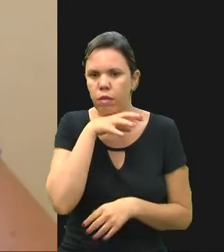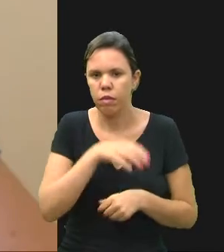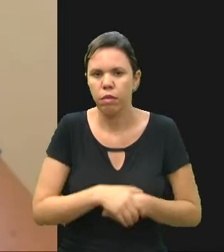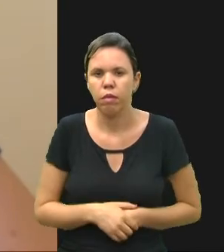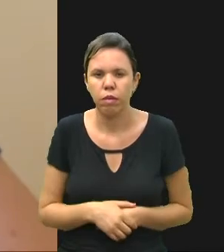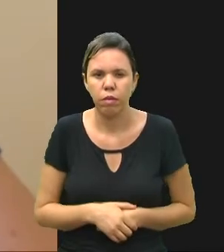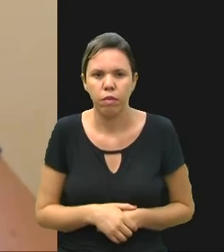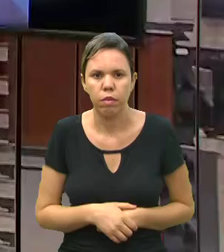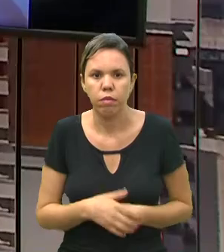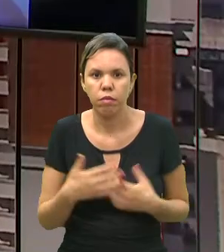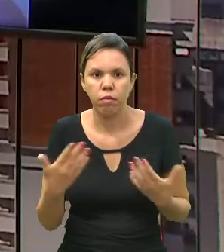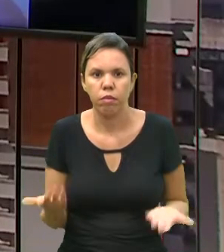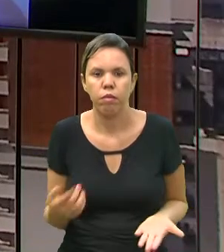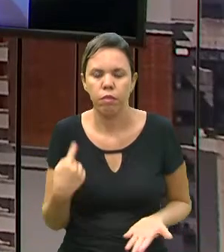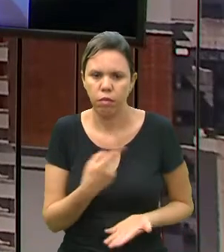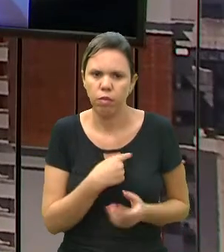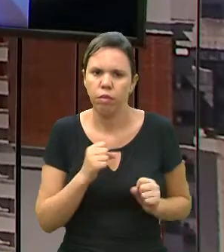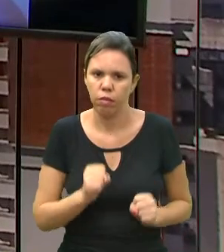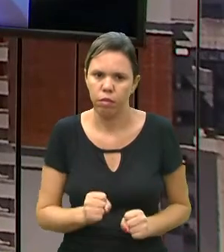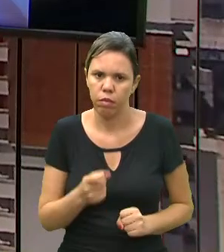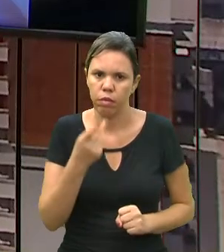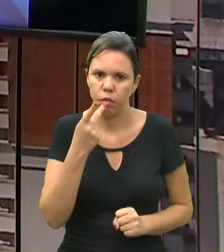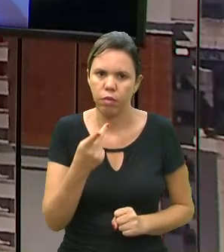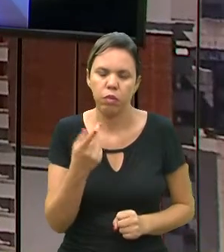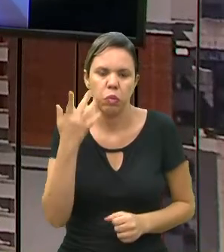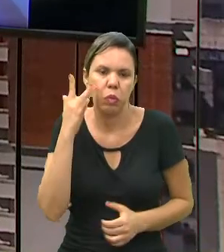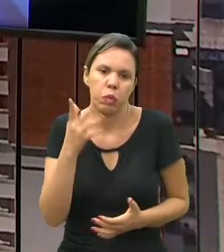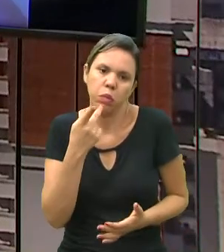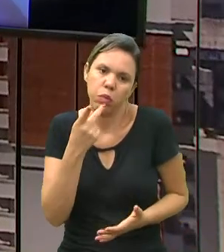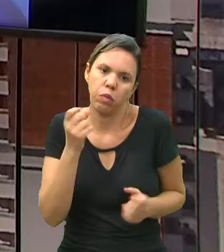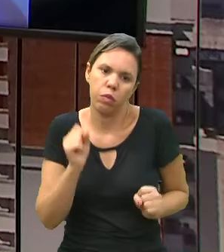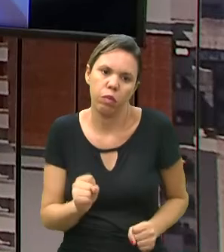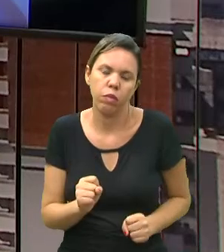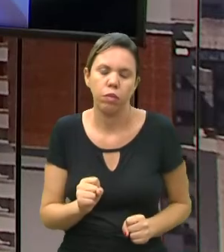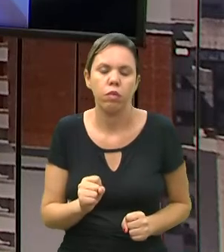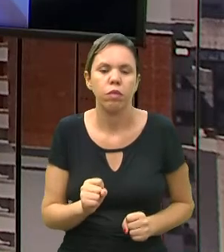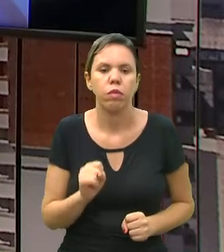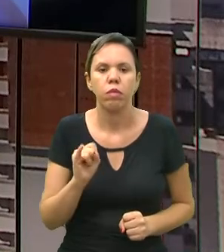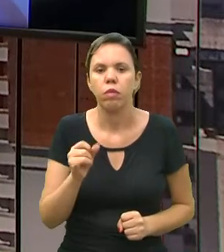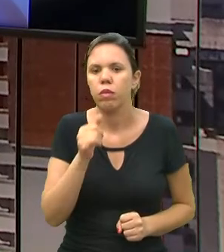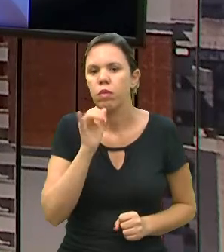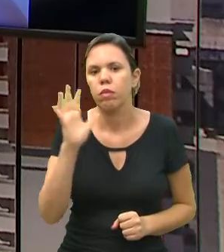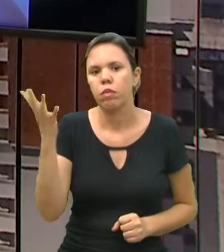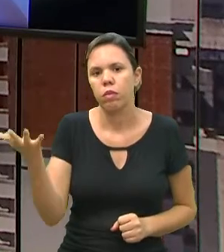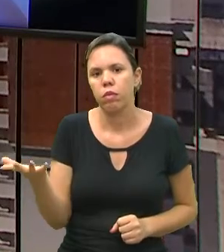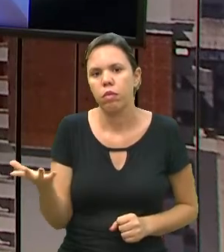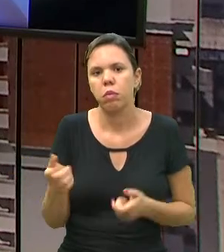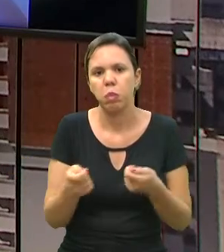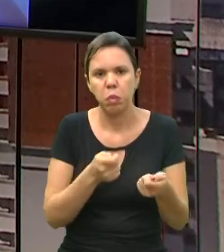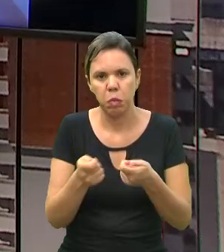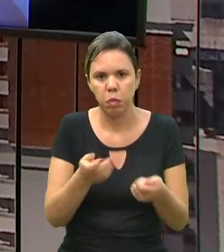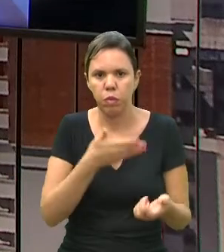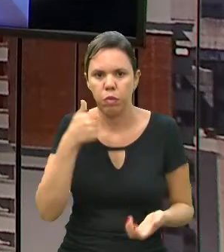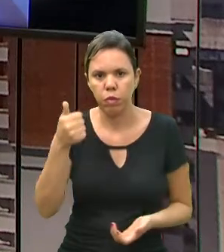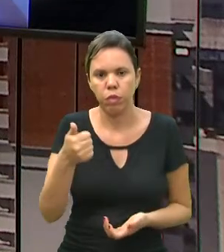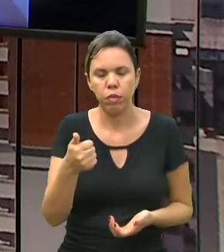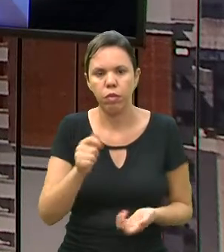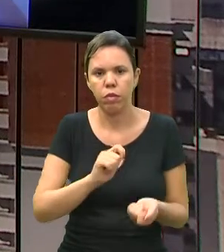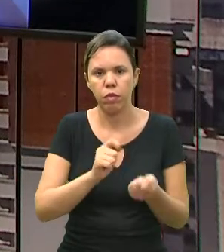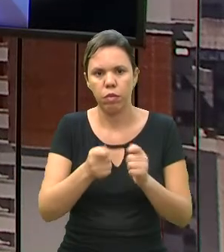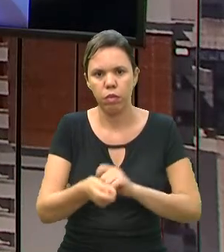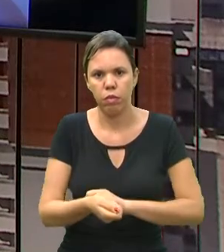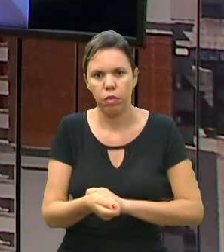animal. Quer dizer, então, que a gente pode dizer, não sei se a gente pode dizer, né, Frederico, mas se houvesse um equilíbrio melhor,